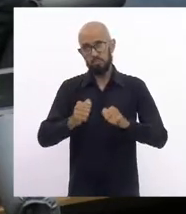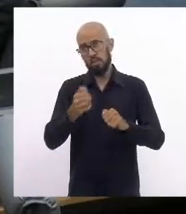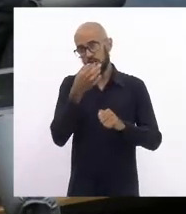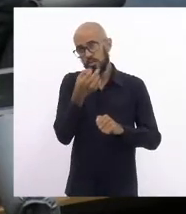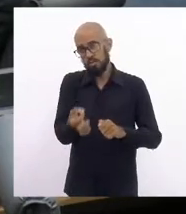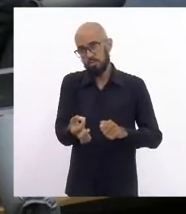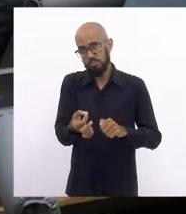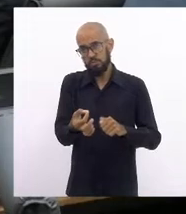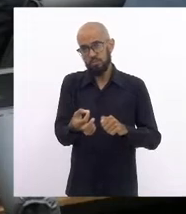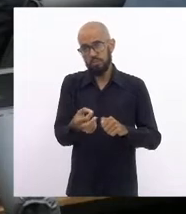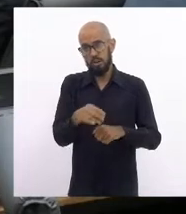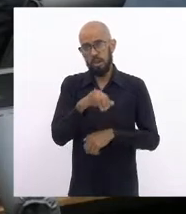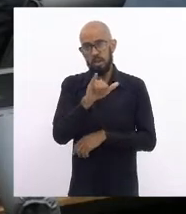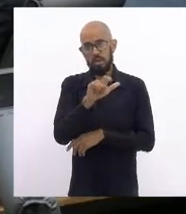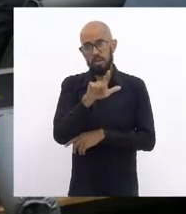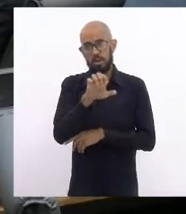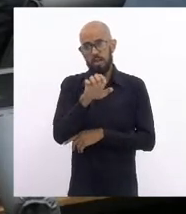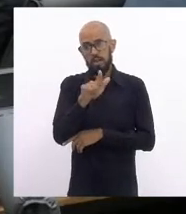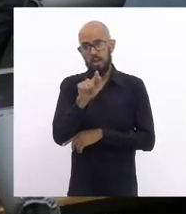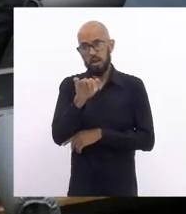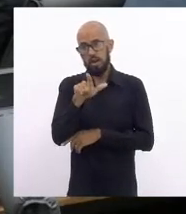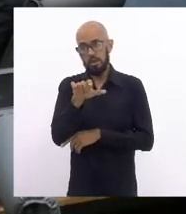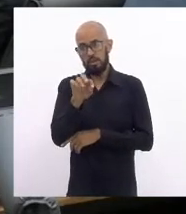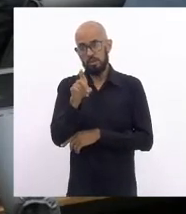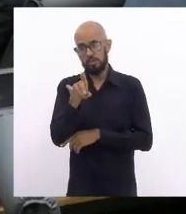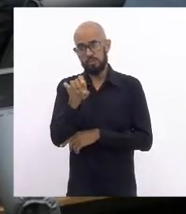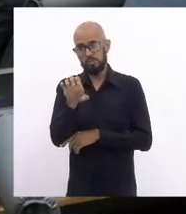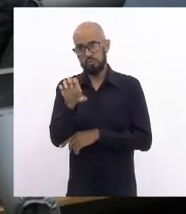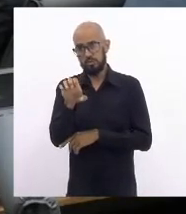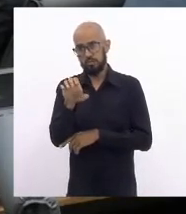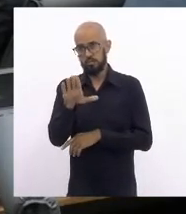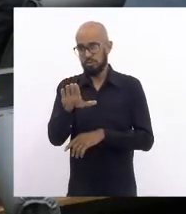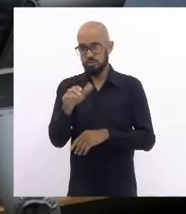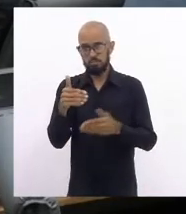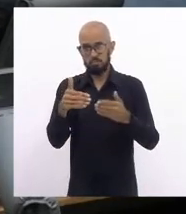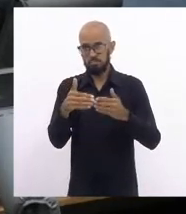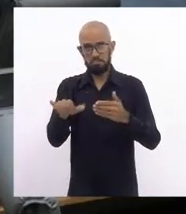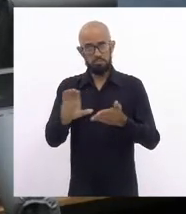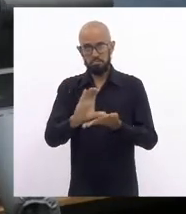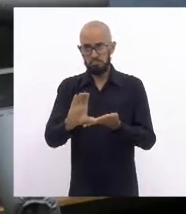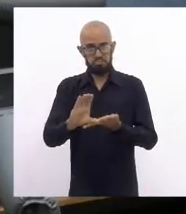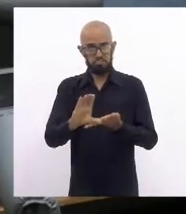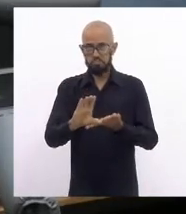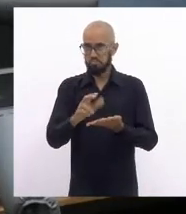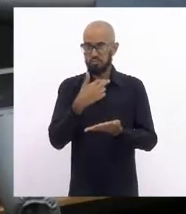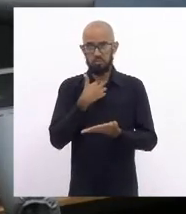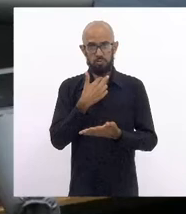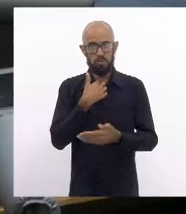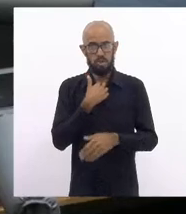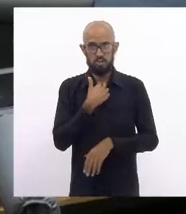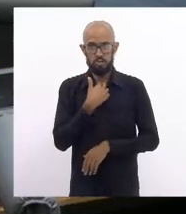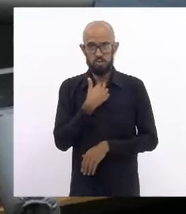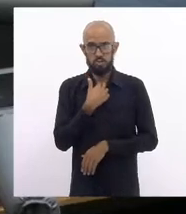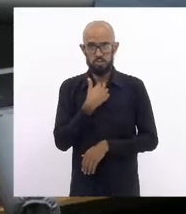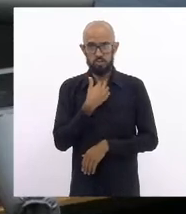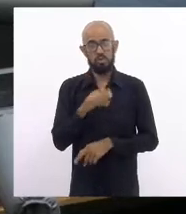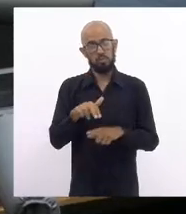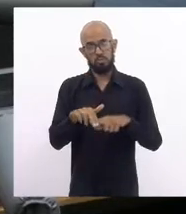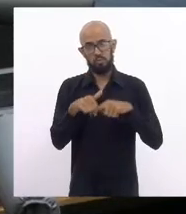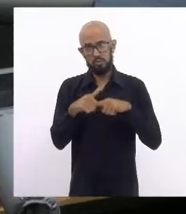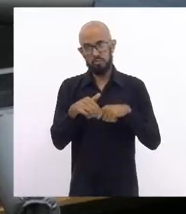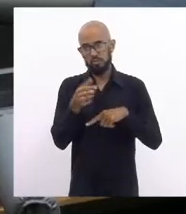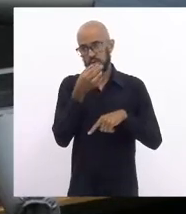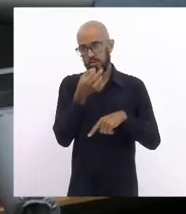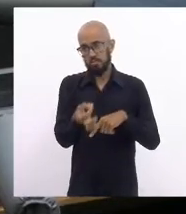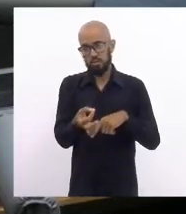pela ilegalidade. Agora, não pode dar um parecer pela inconstitucionalidade, presidente. Nesse sentido, meu parecer